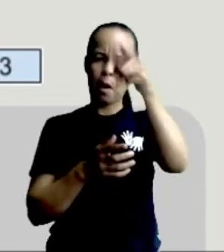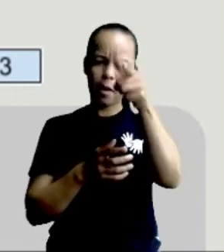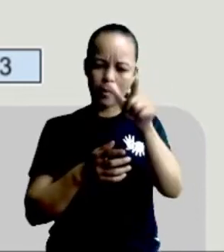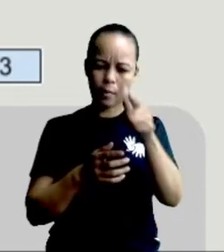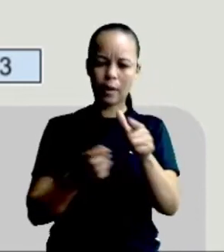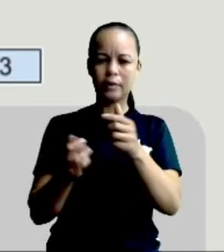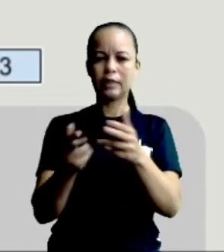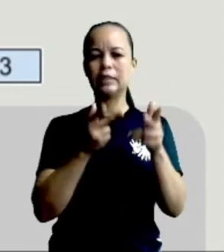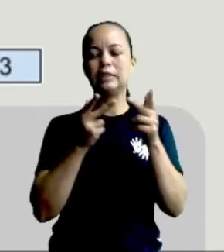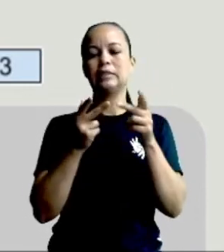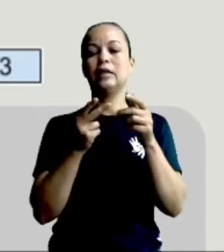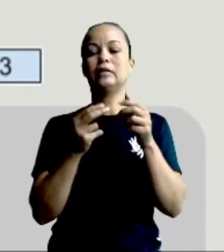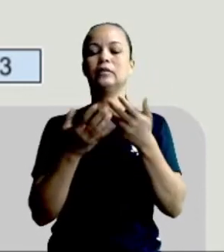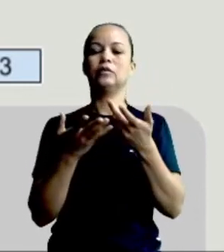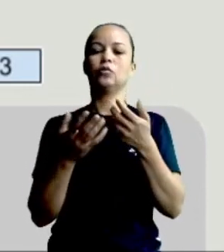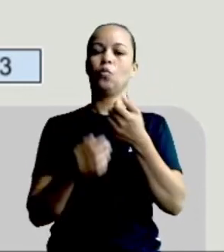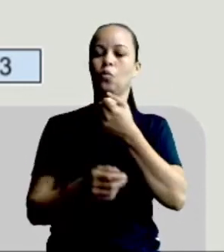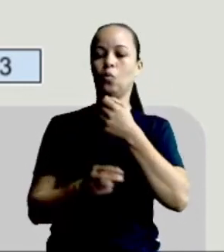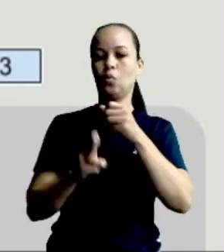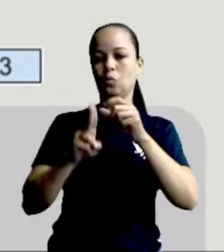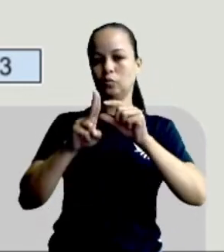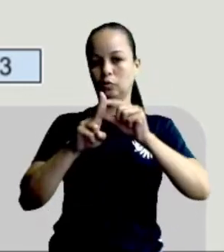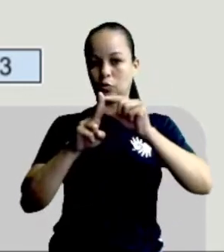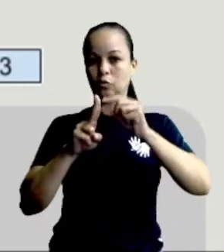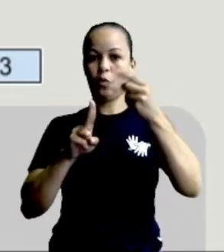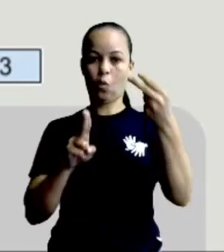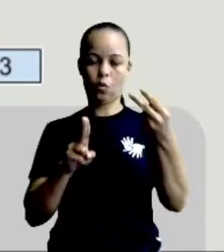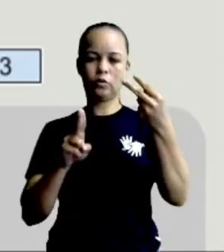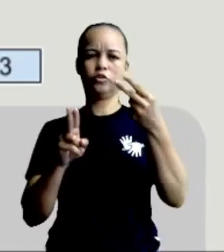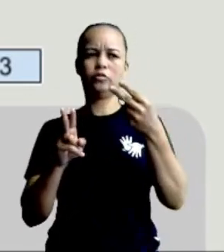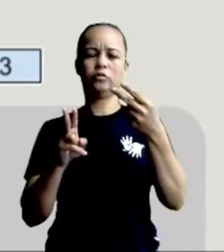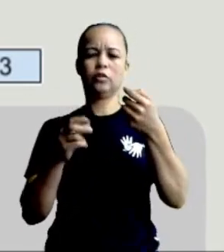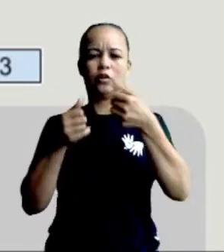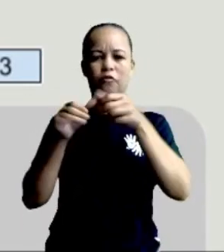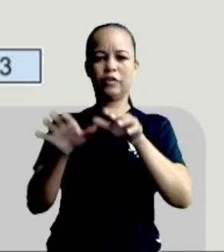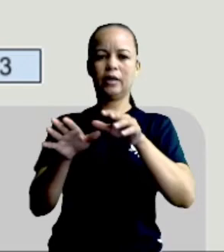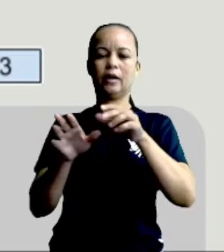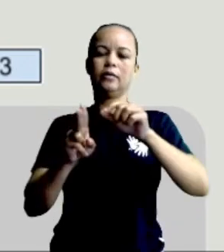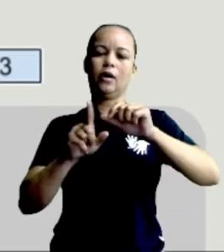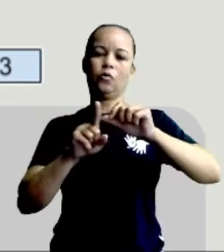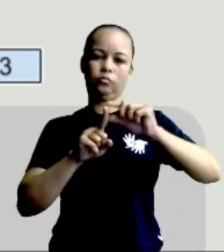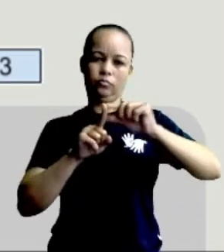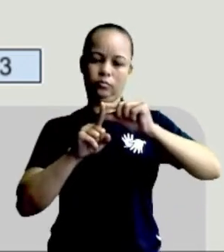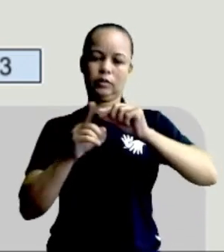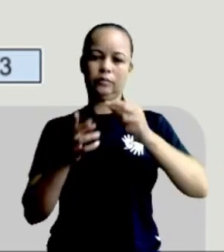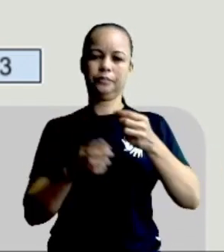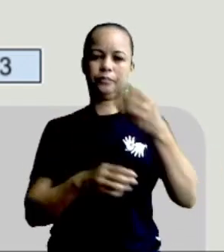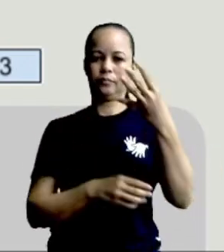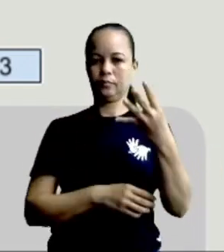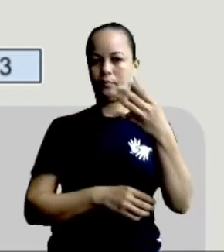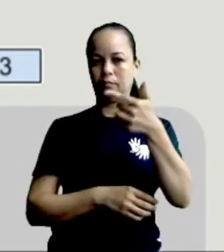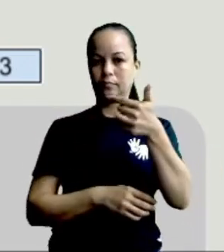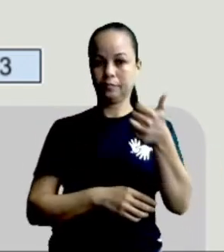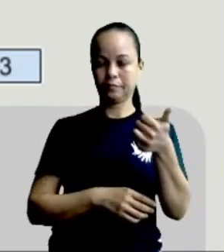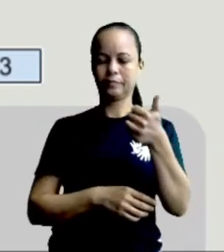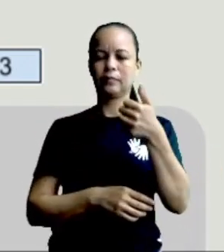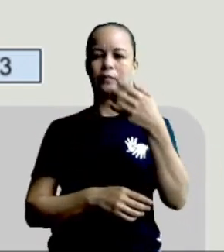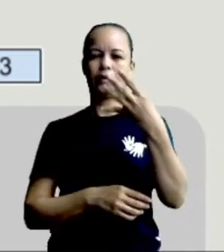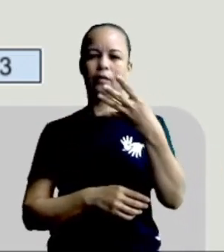mesma coisa com o 2 na dezena, que aí o que sobra fica lá na unidade